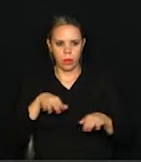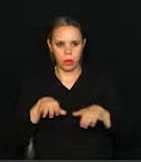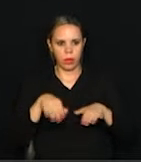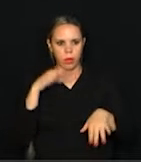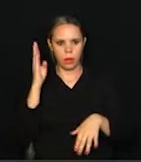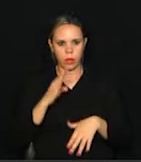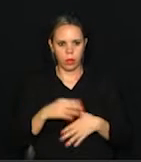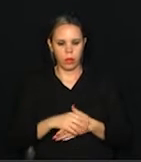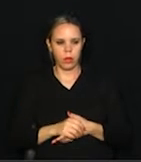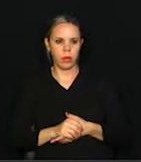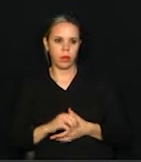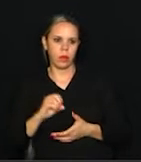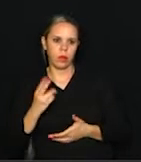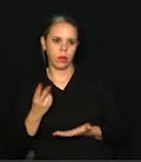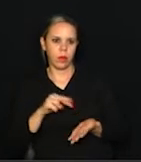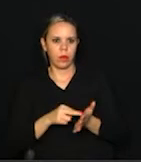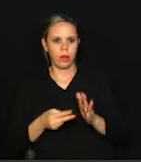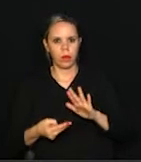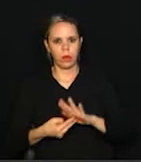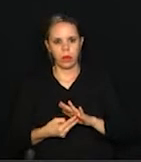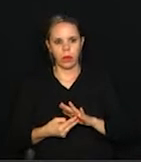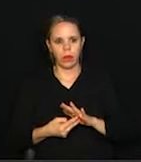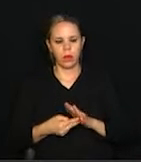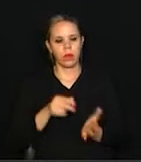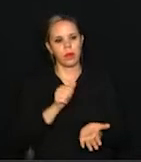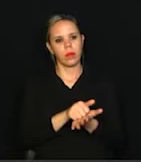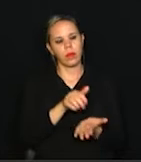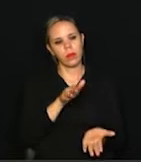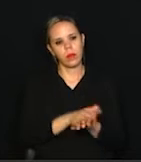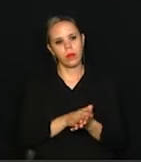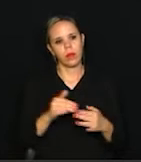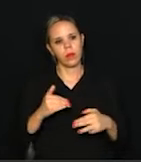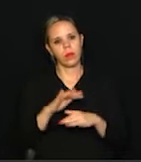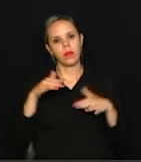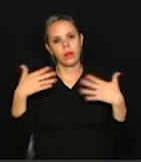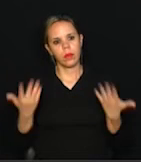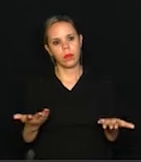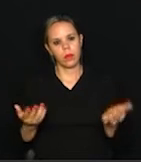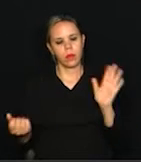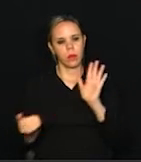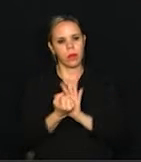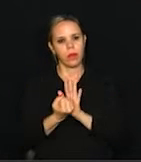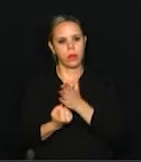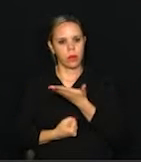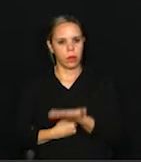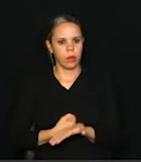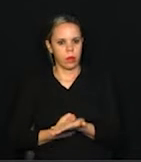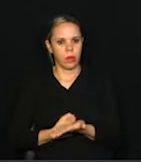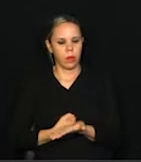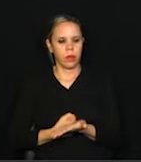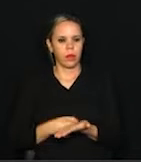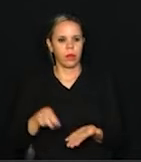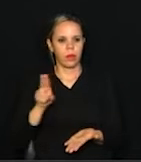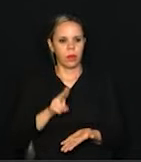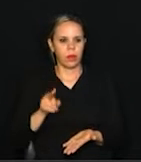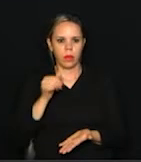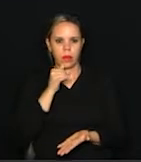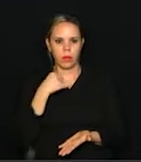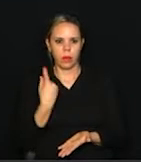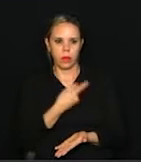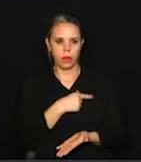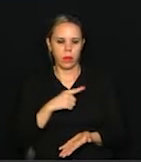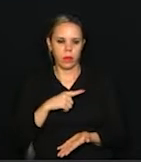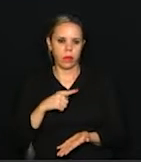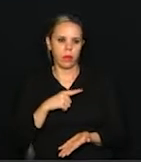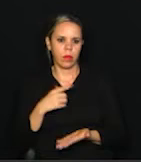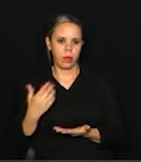Brasil. Ou seja, uma infração de trânsito, quando registrada manualmente por um agente de